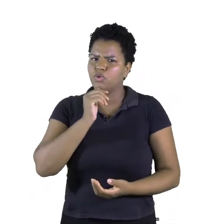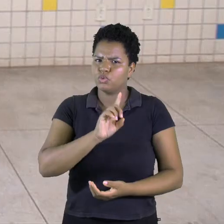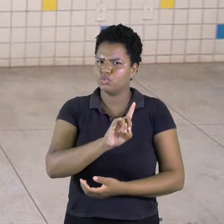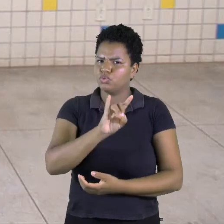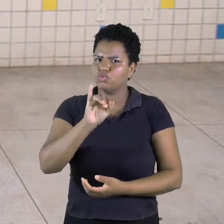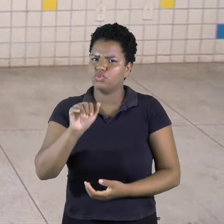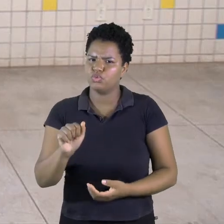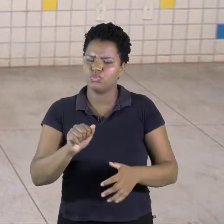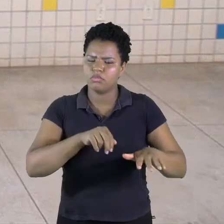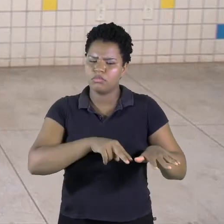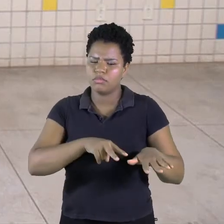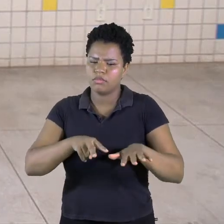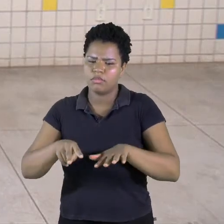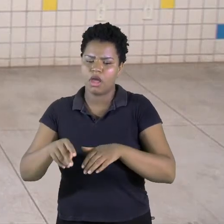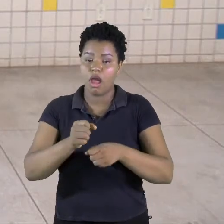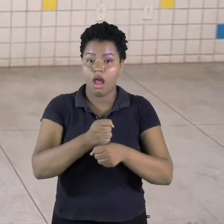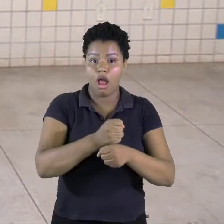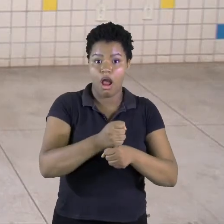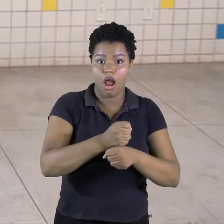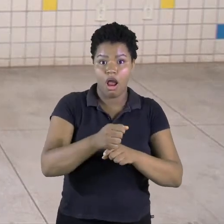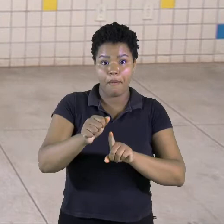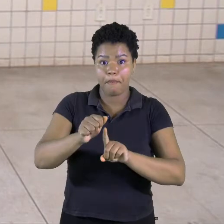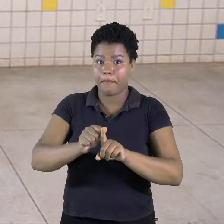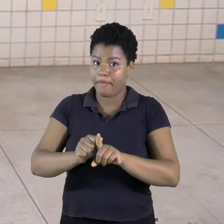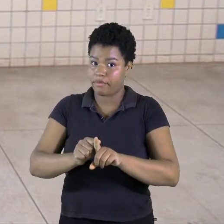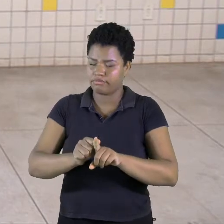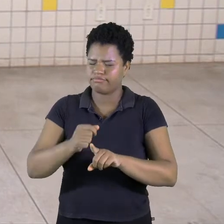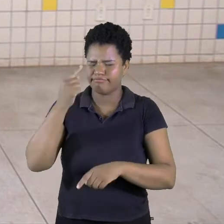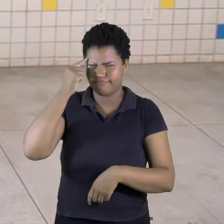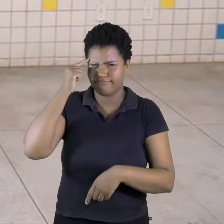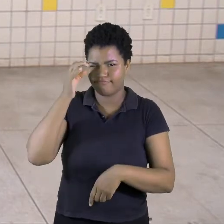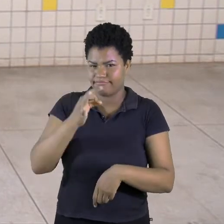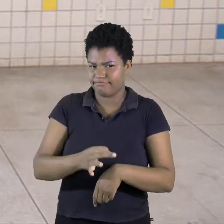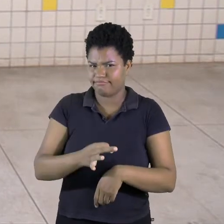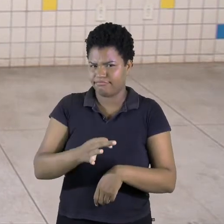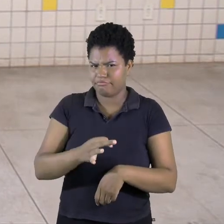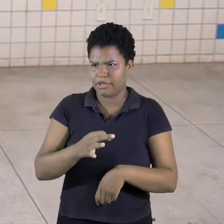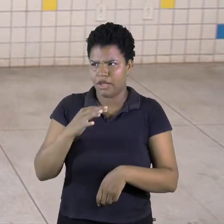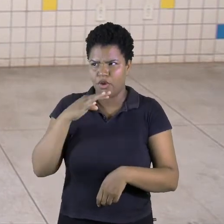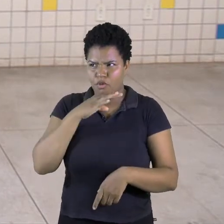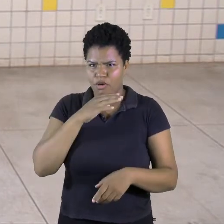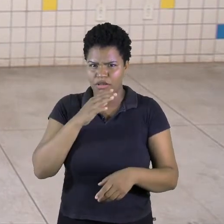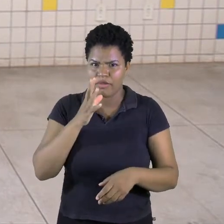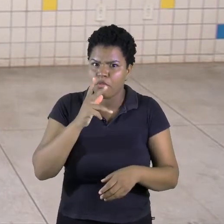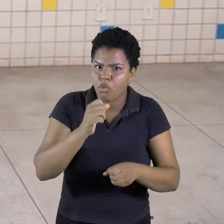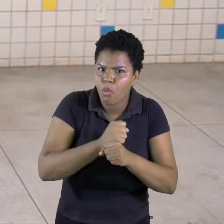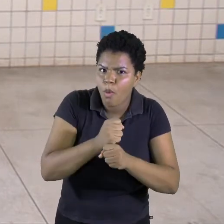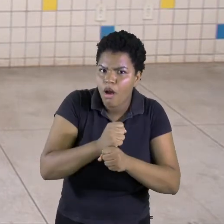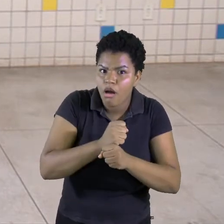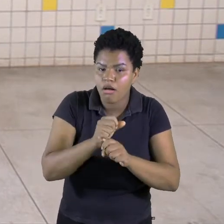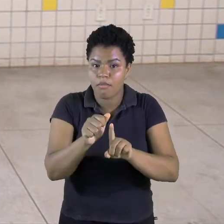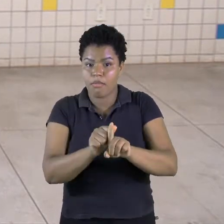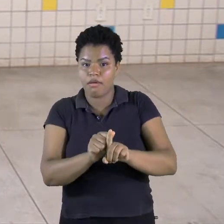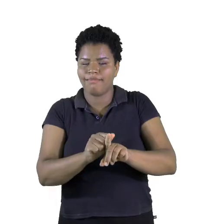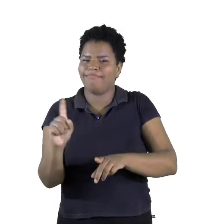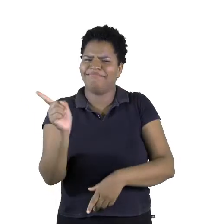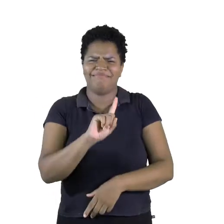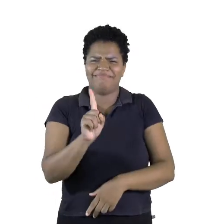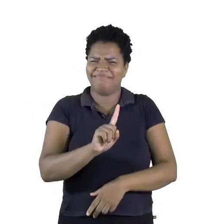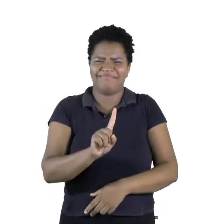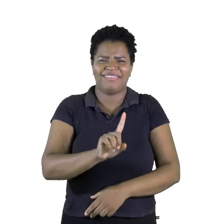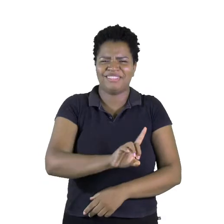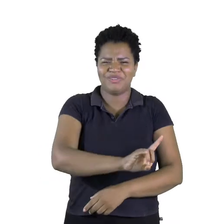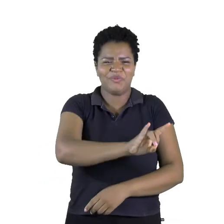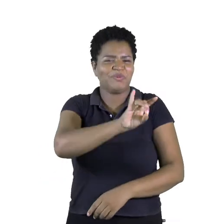mês? Pensaram direitinho? Vocês acham que demoraram tanto tempo assim, um ano, um mês? Não, demorou apenas